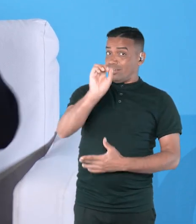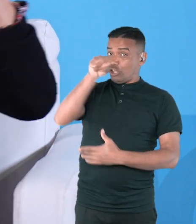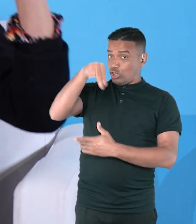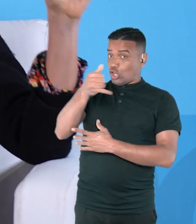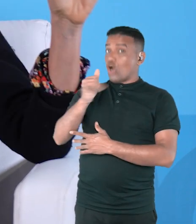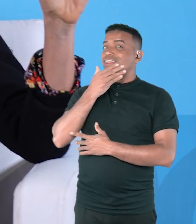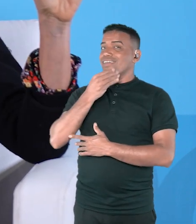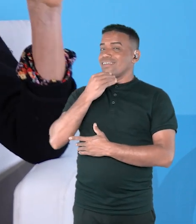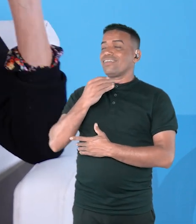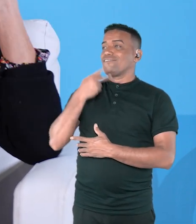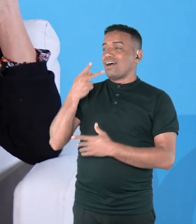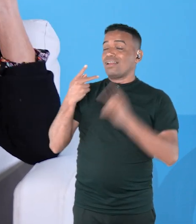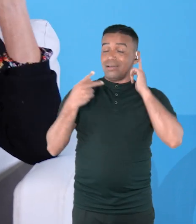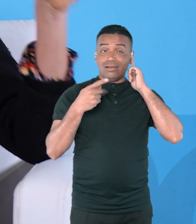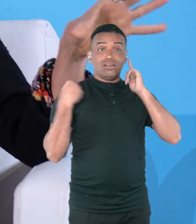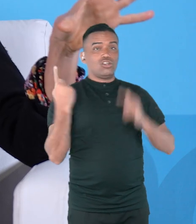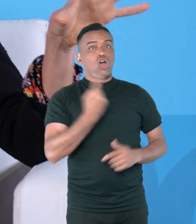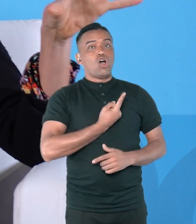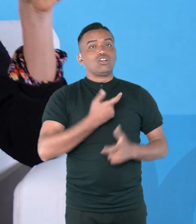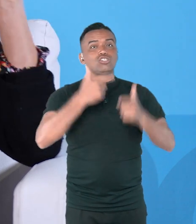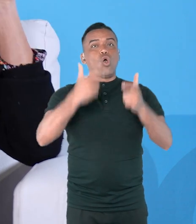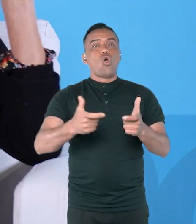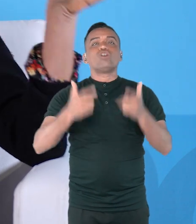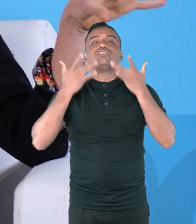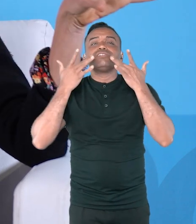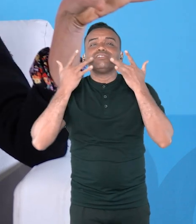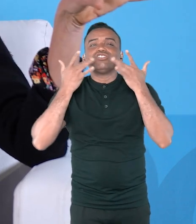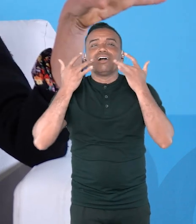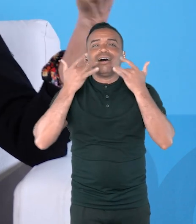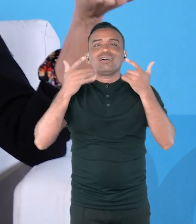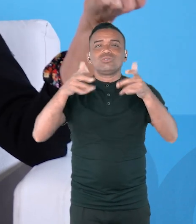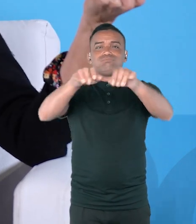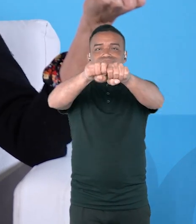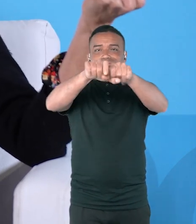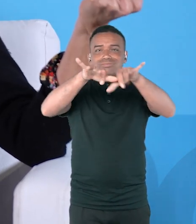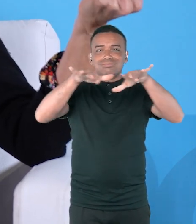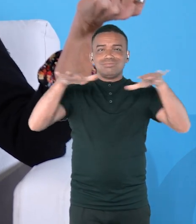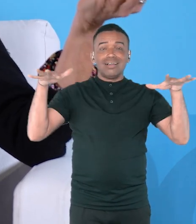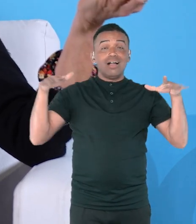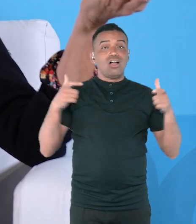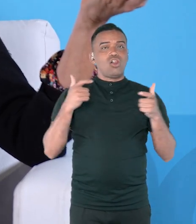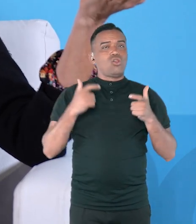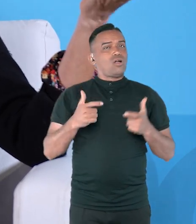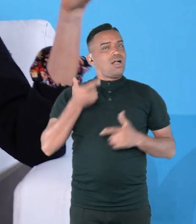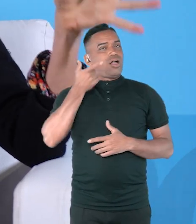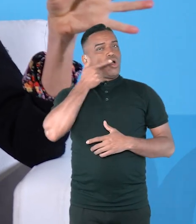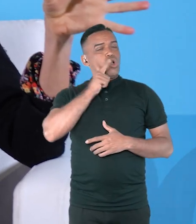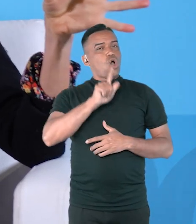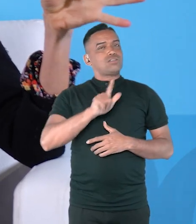Aí o Tony fala, e eu falo, nós estamos aqui, no teatro, esse lugar onde a gente ainda